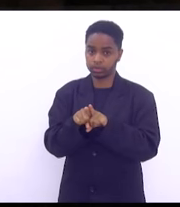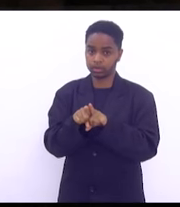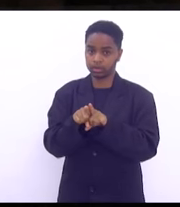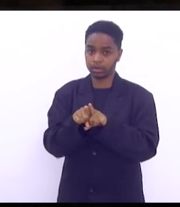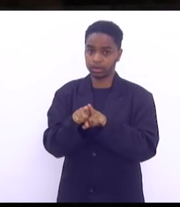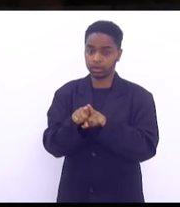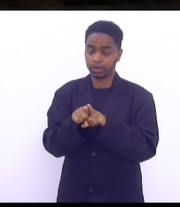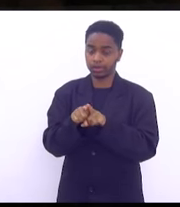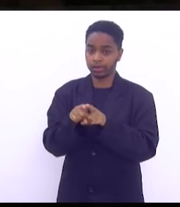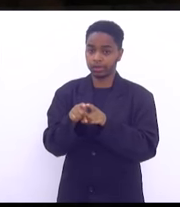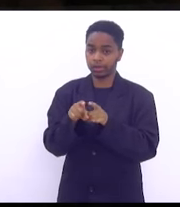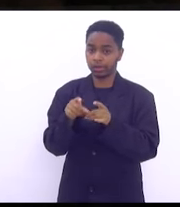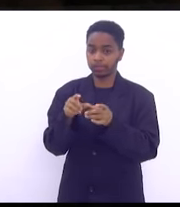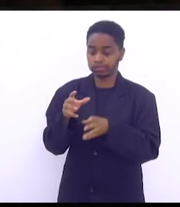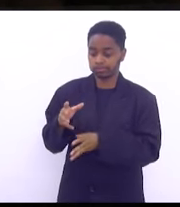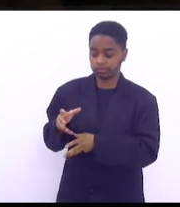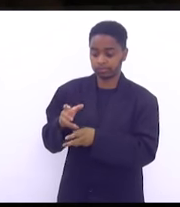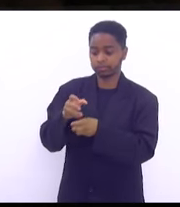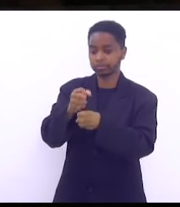apuração.